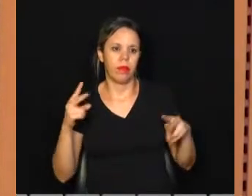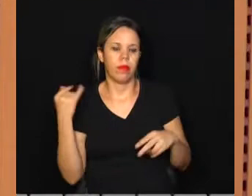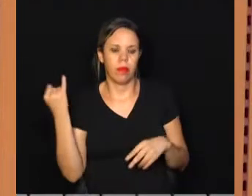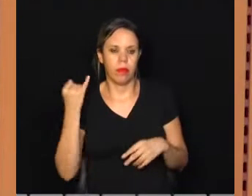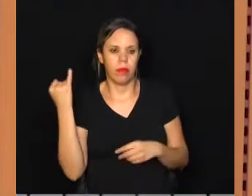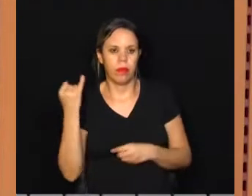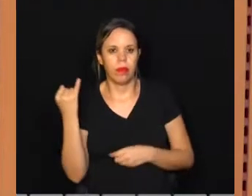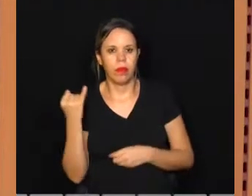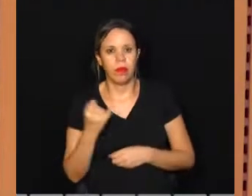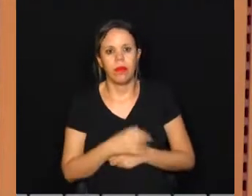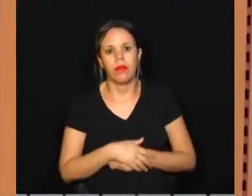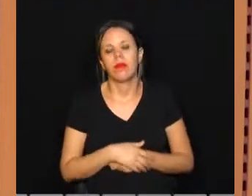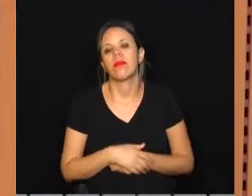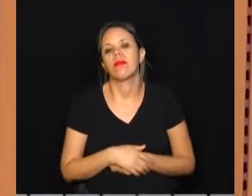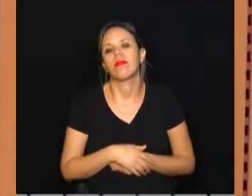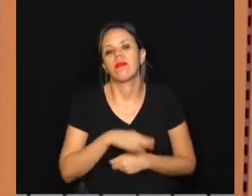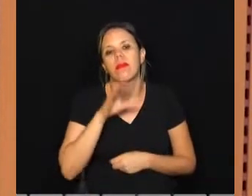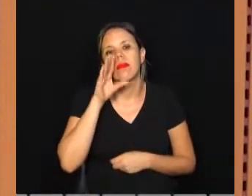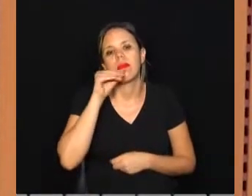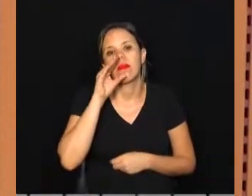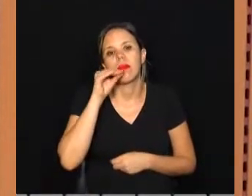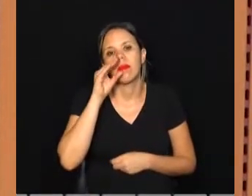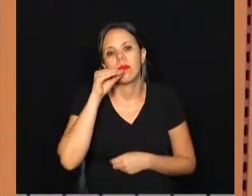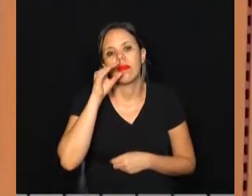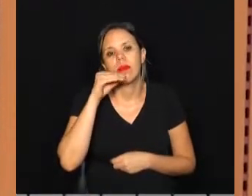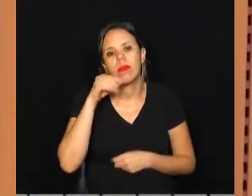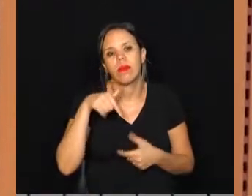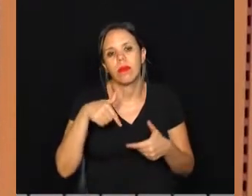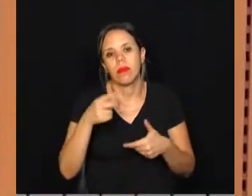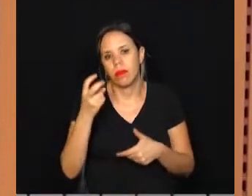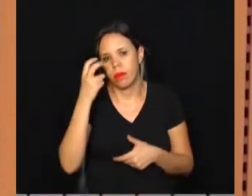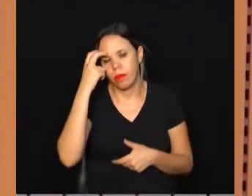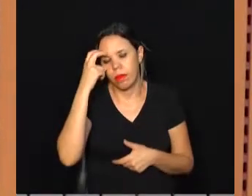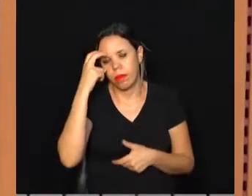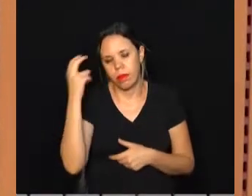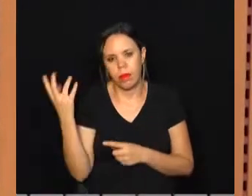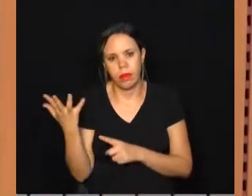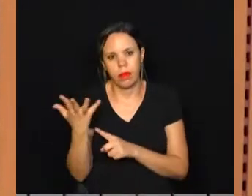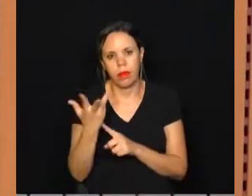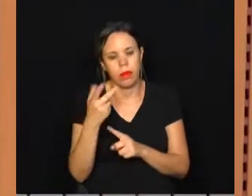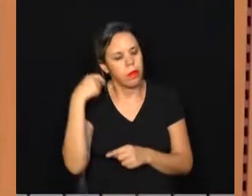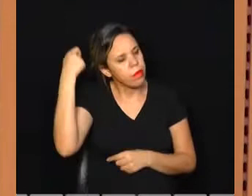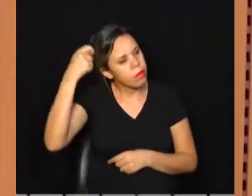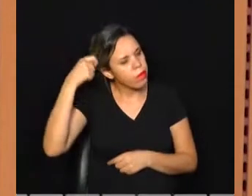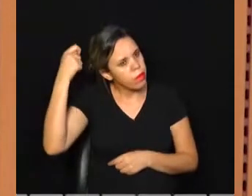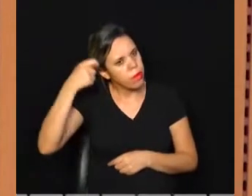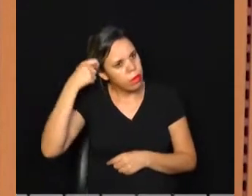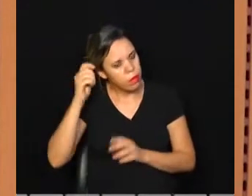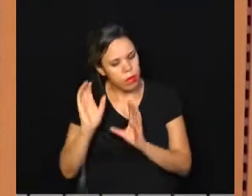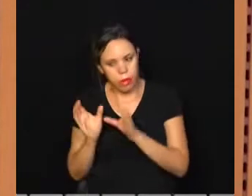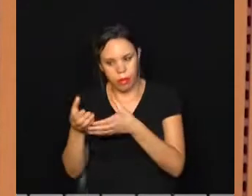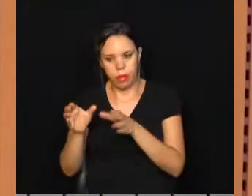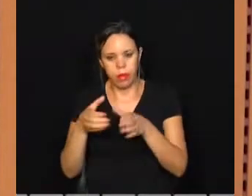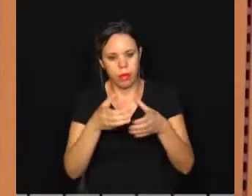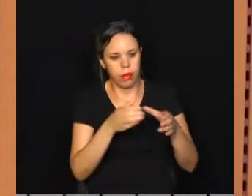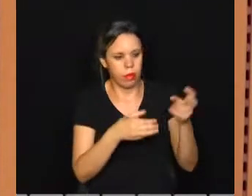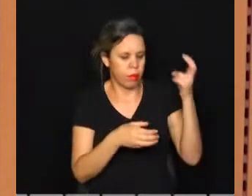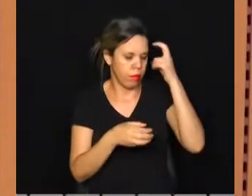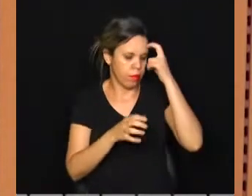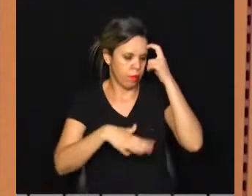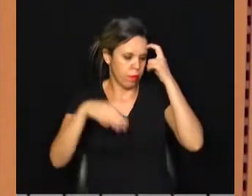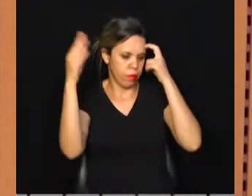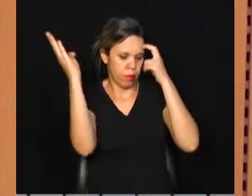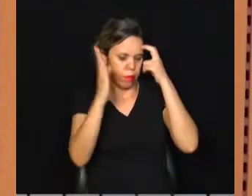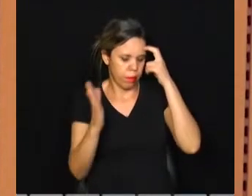importante dos trabalhadores, trabalhadoras da cultura, artistas e grupos culturais pelo